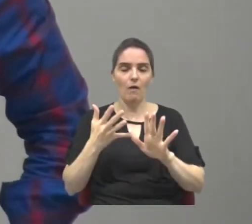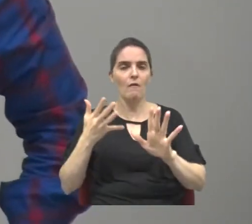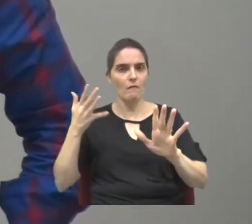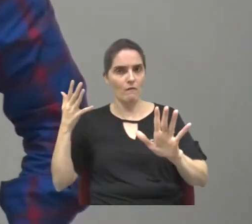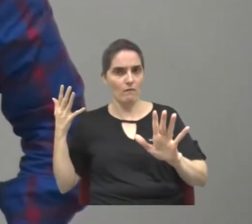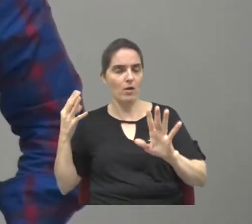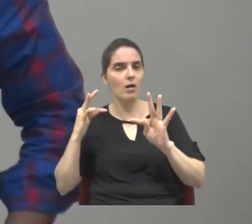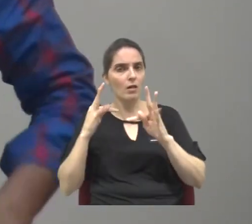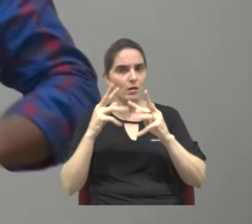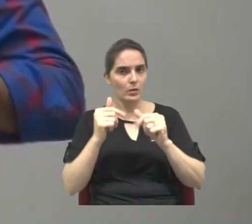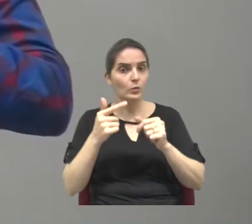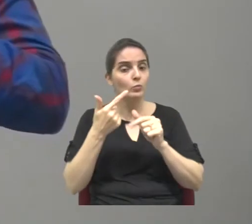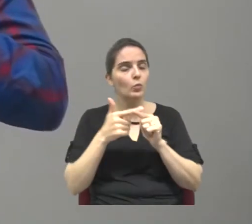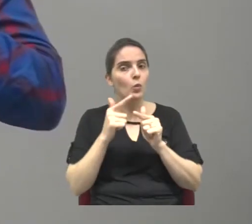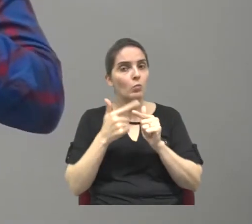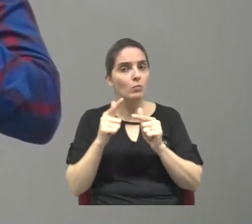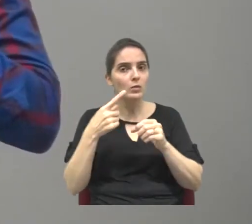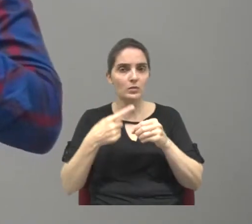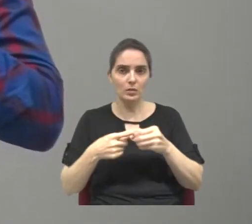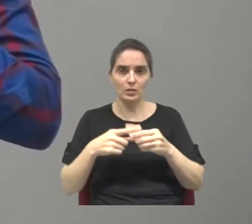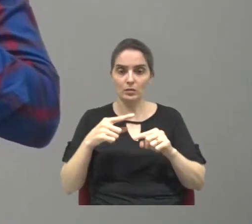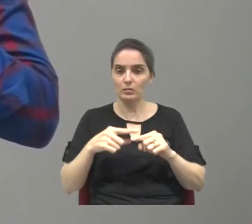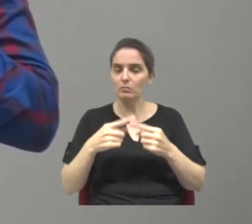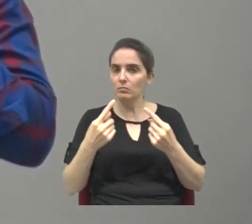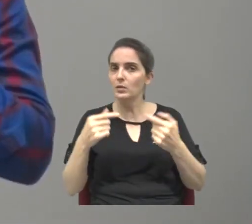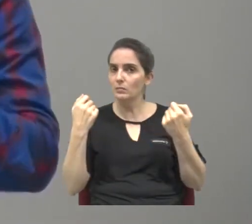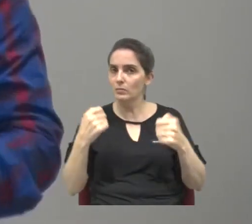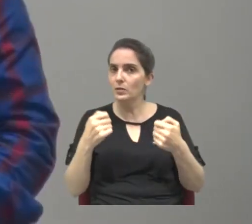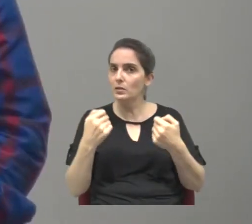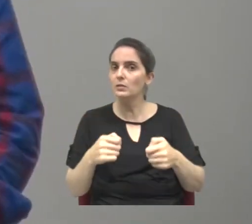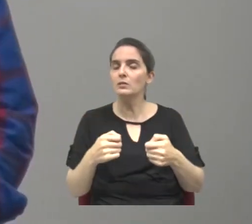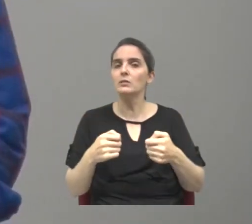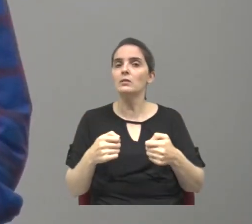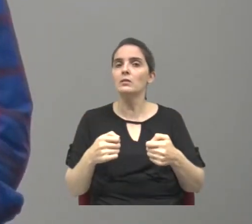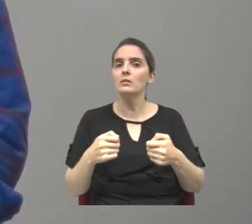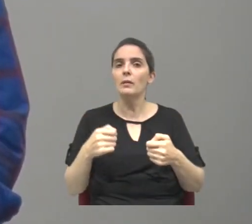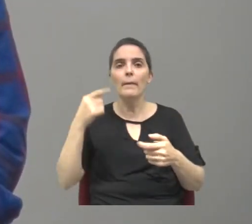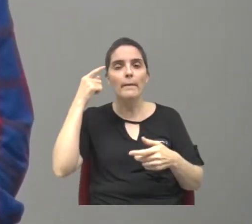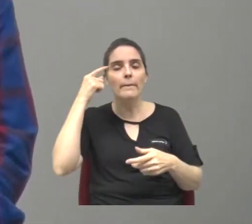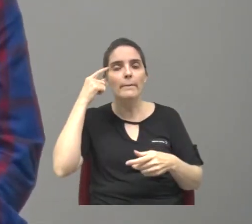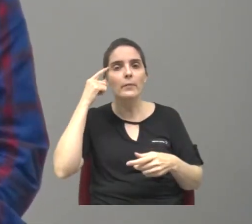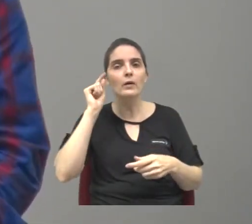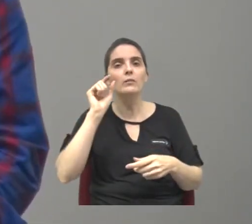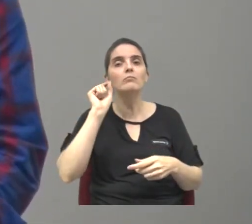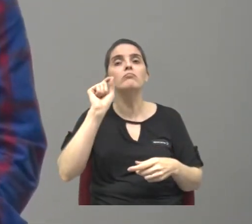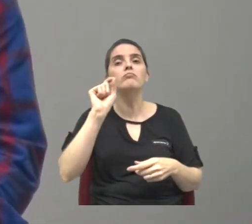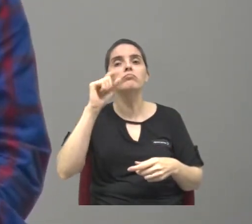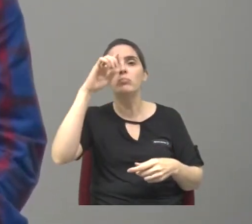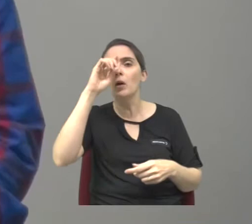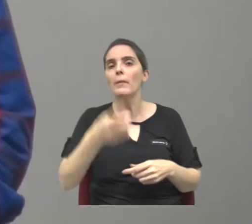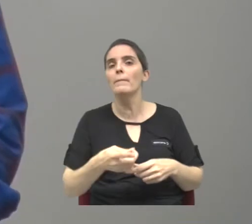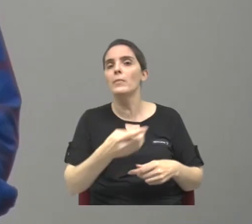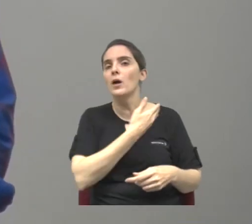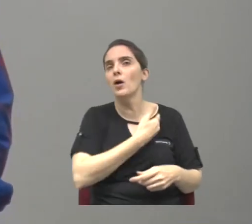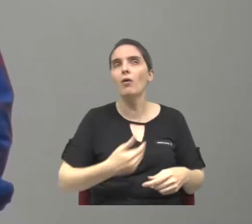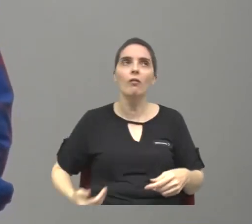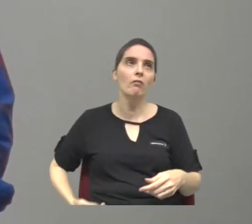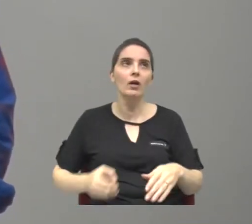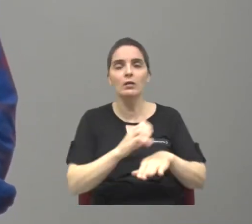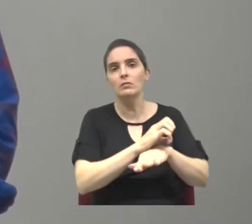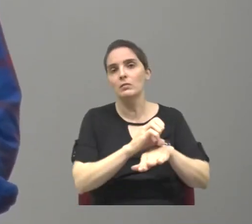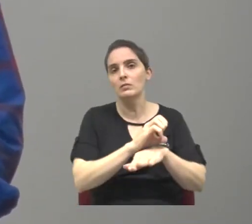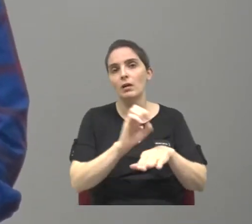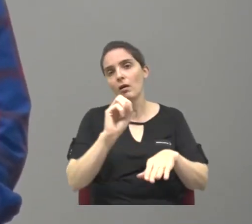município e nós não podemos mais ficar achando que quem manda no país é o governo do estado e o presidente da república